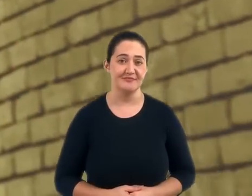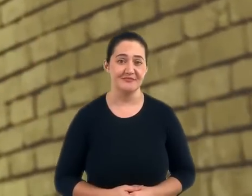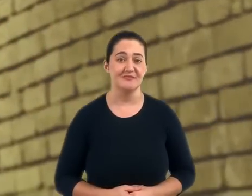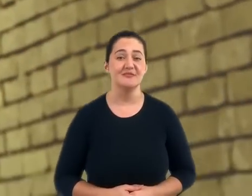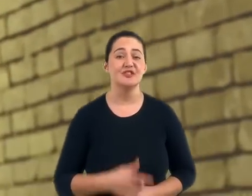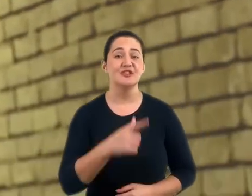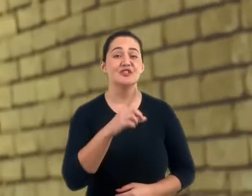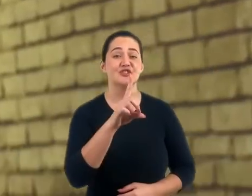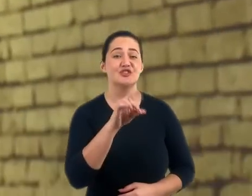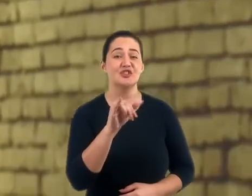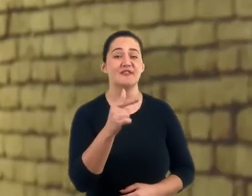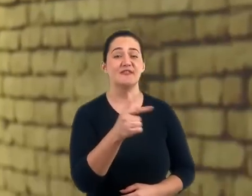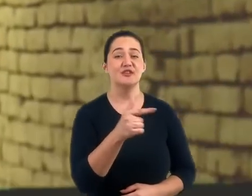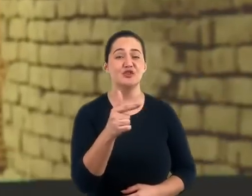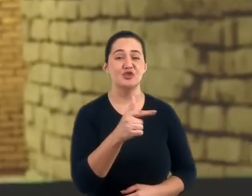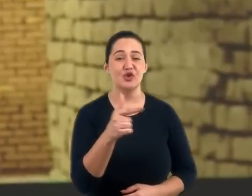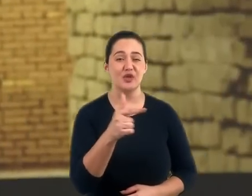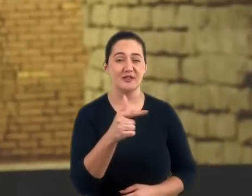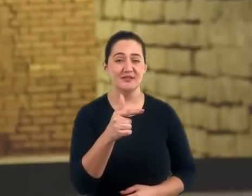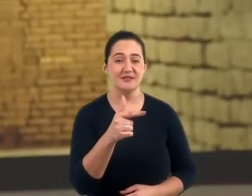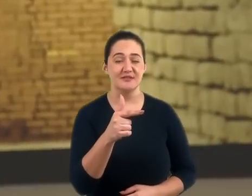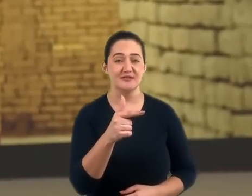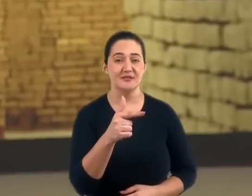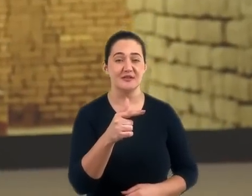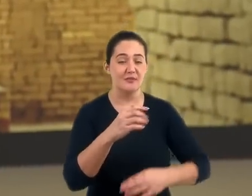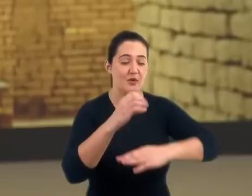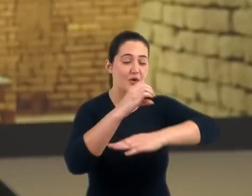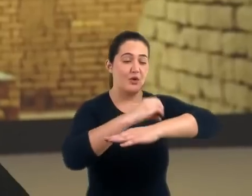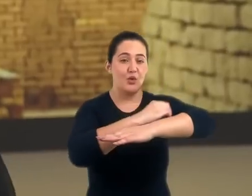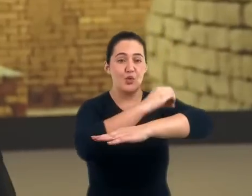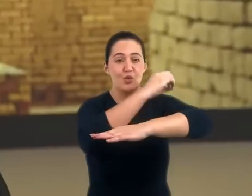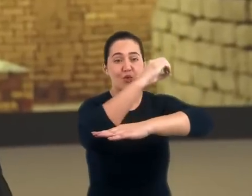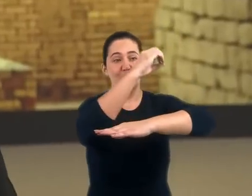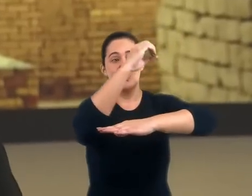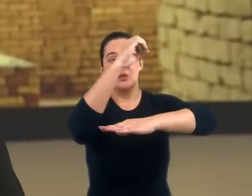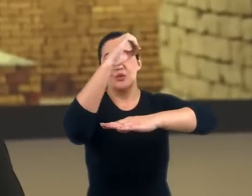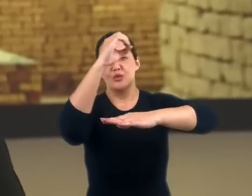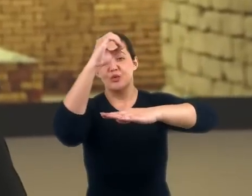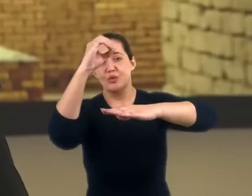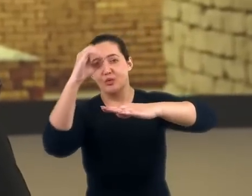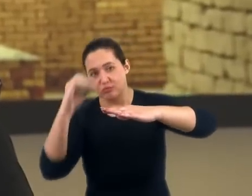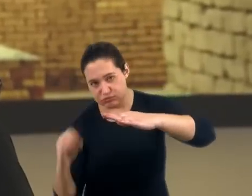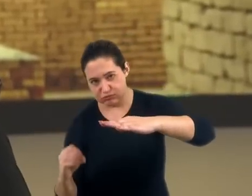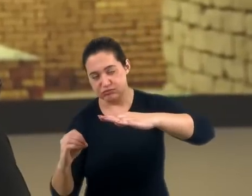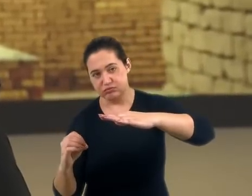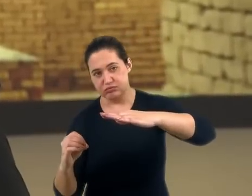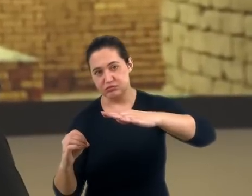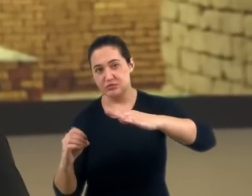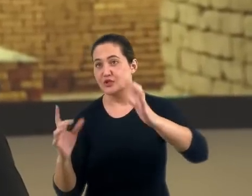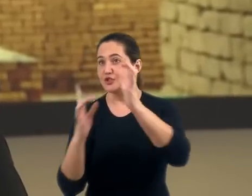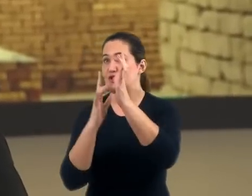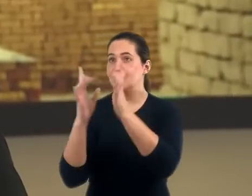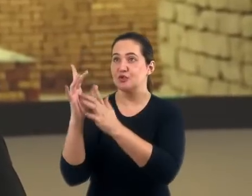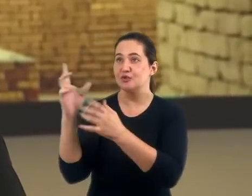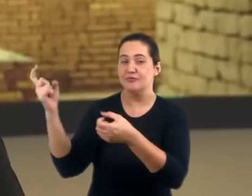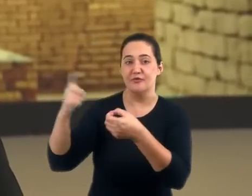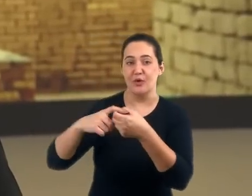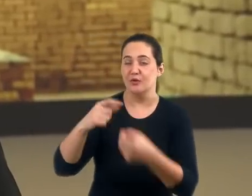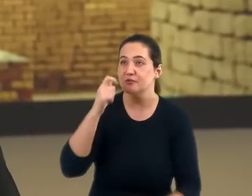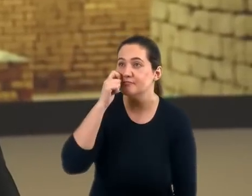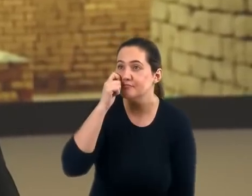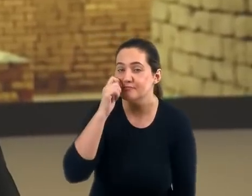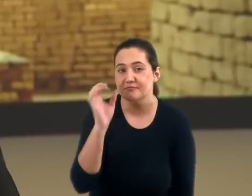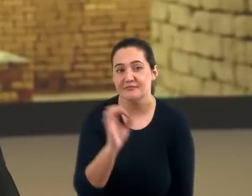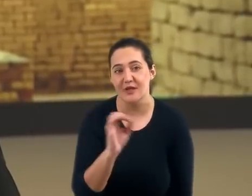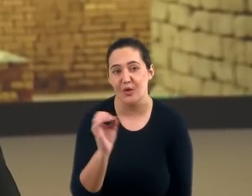decepção quando o glorioso evento da volta de Jesus não aconteceu. No entanto, através de